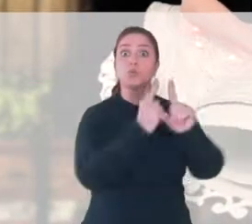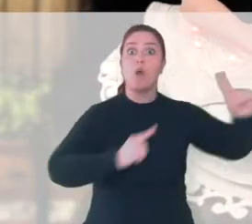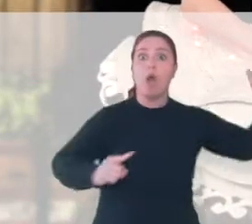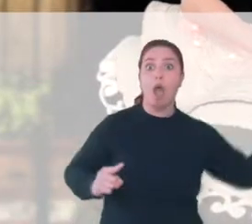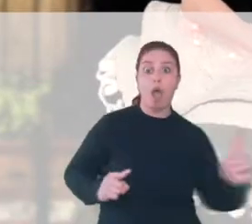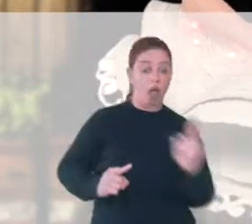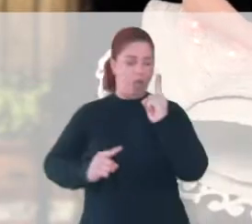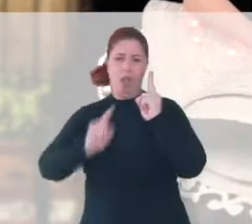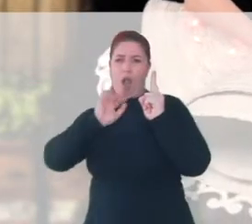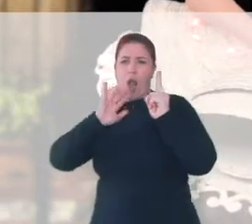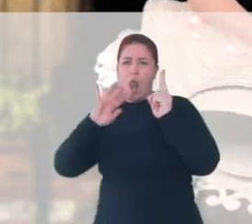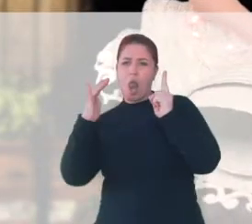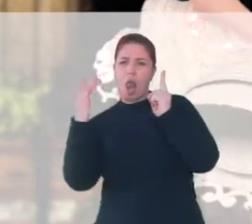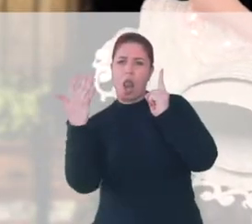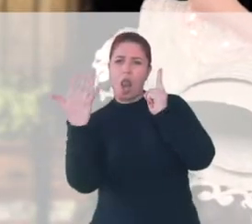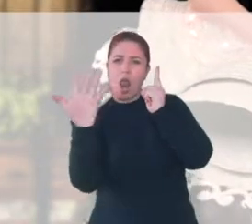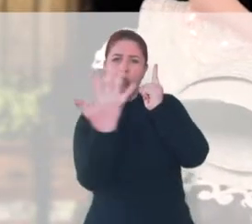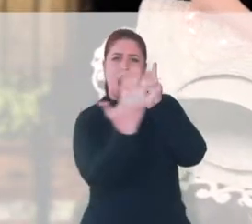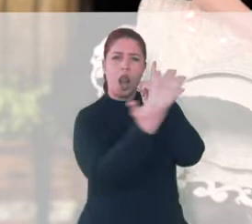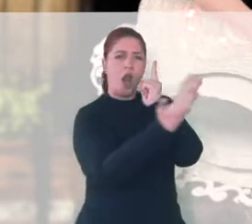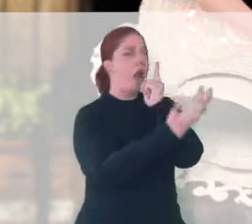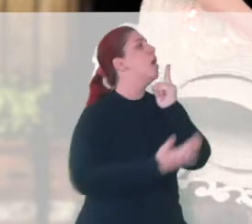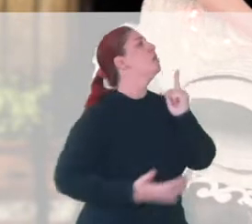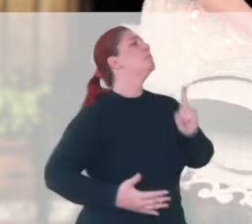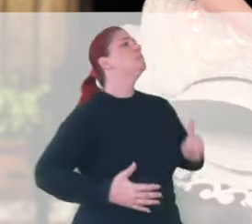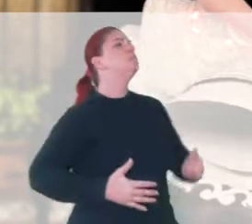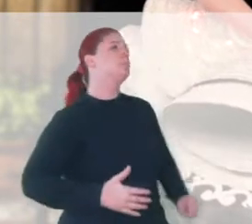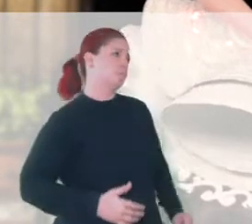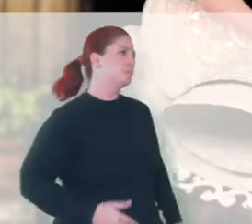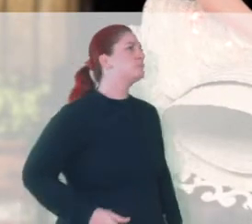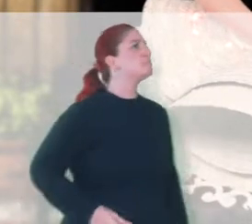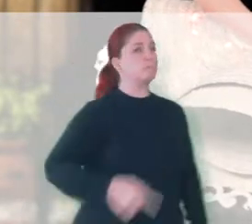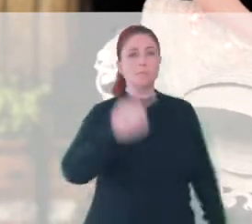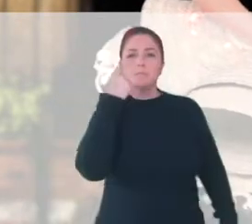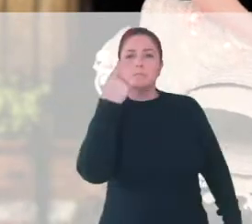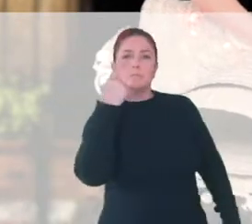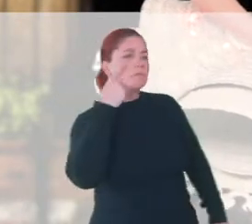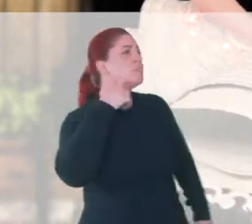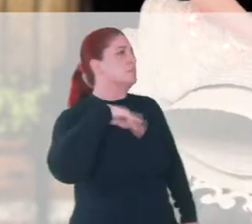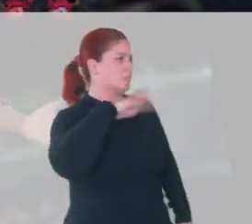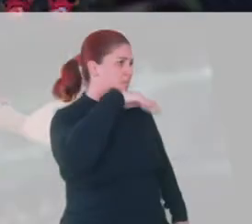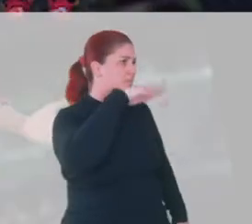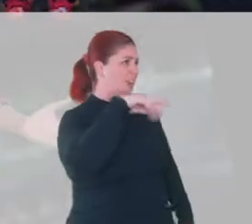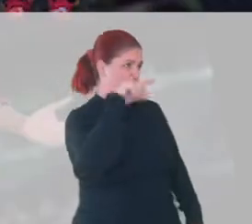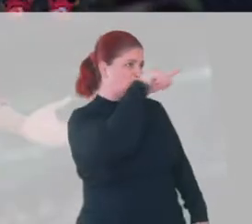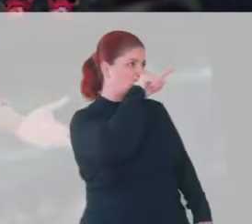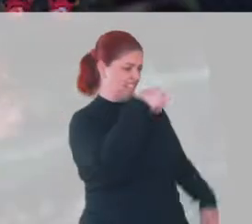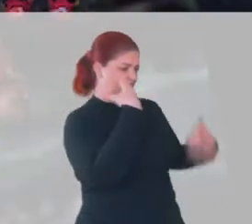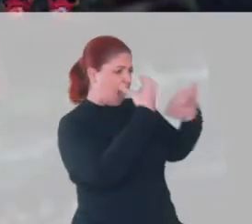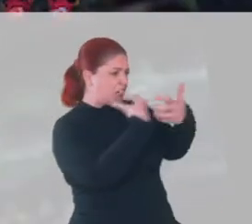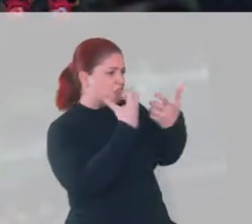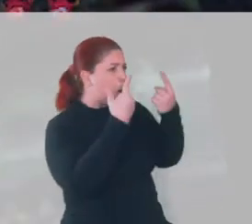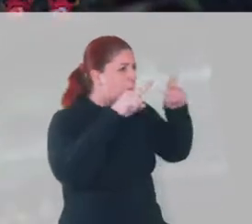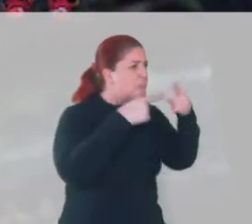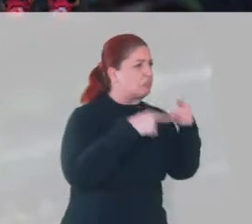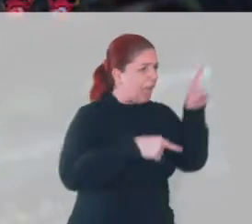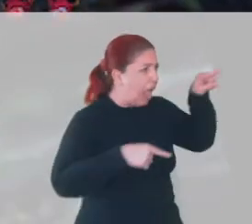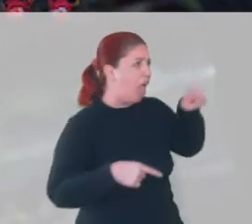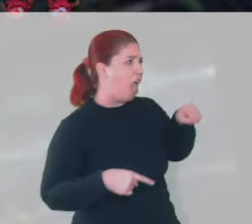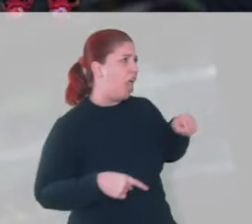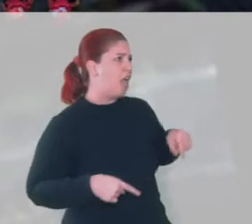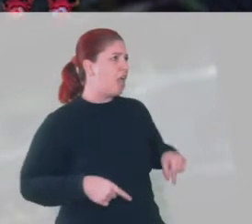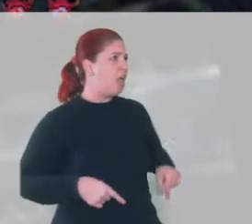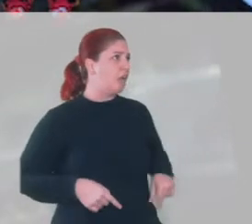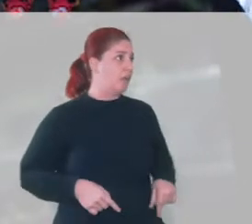encontraram, fizeram uma enorme roda e o colocaram bem no meio. Você que cantou o novo verso da cantiga?